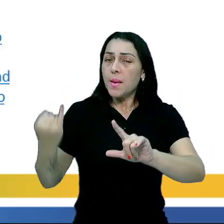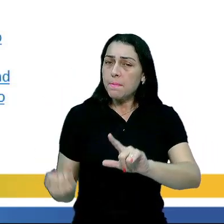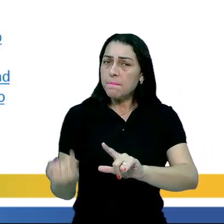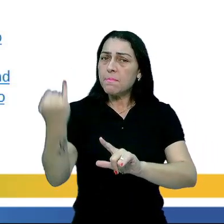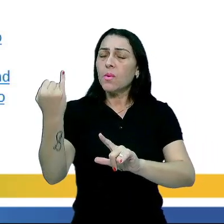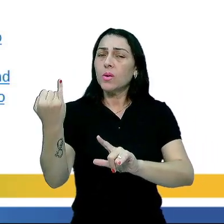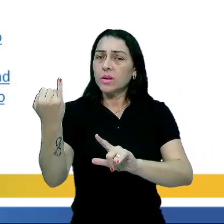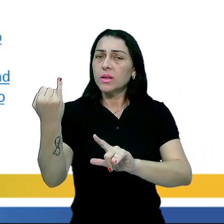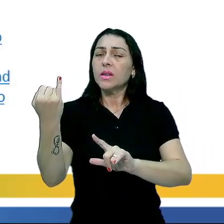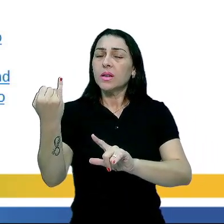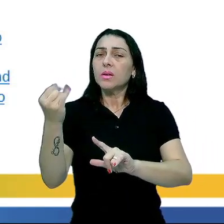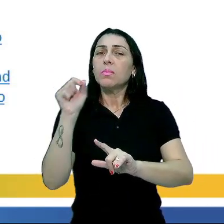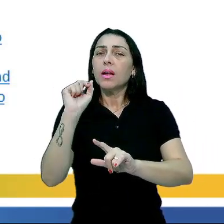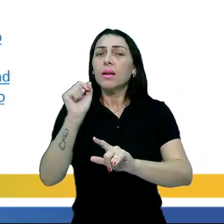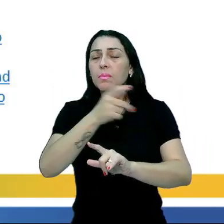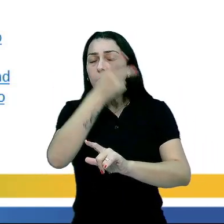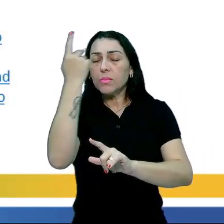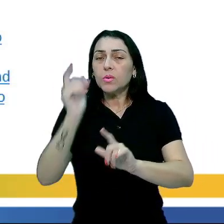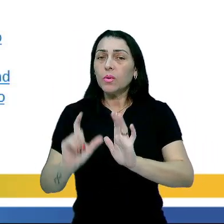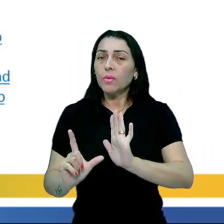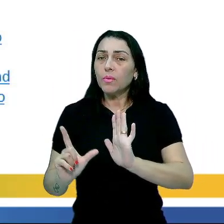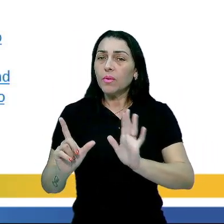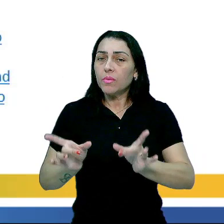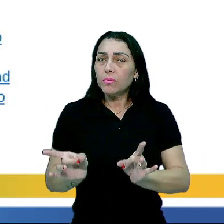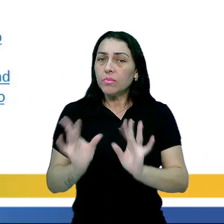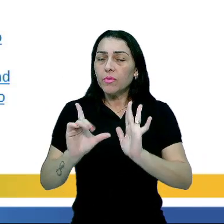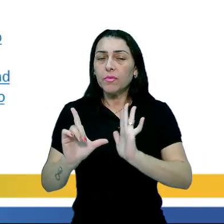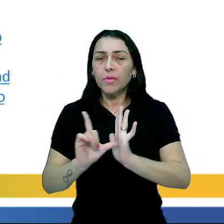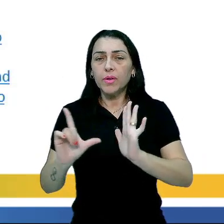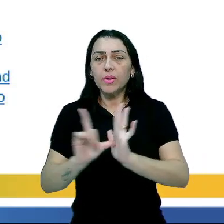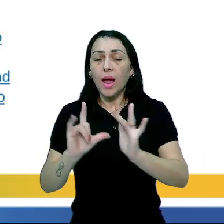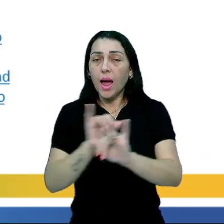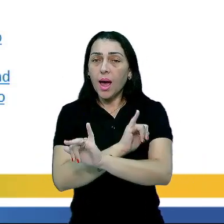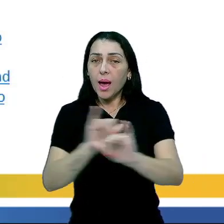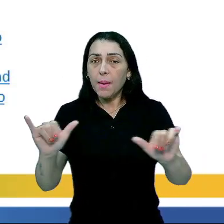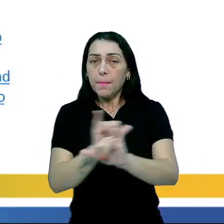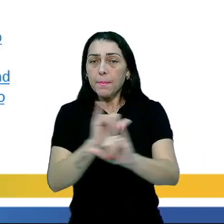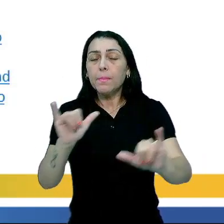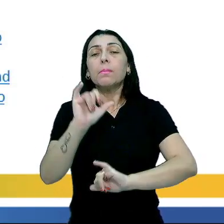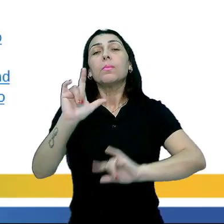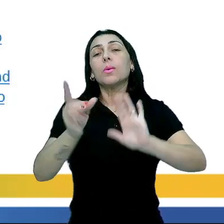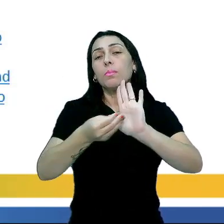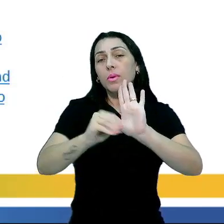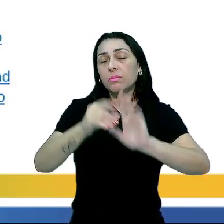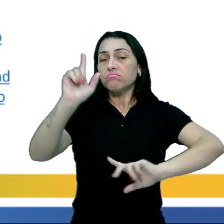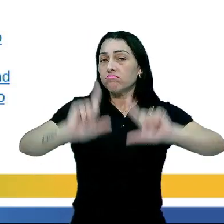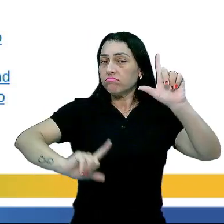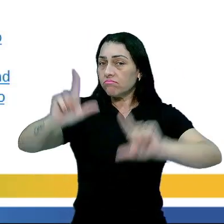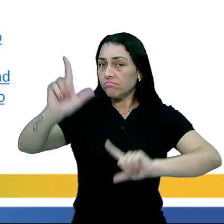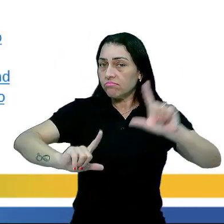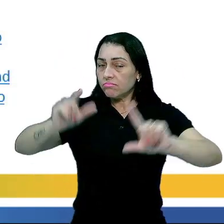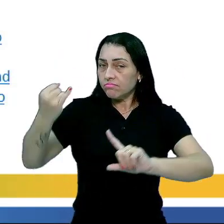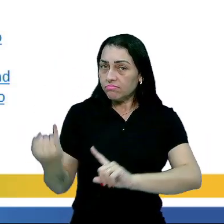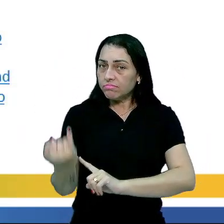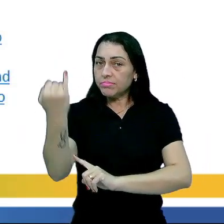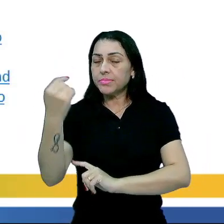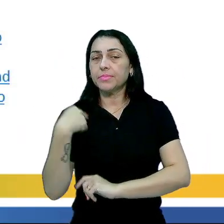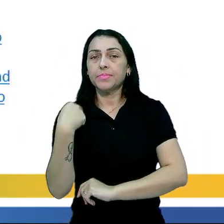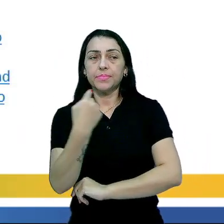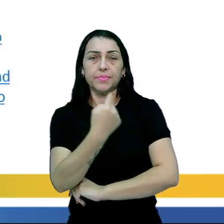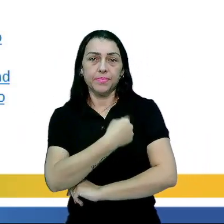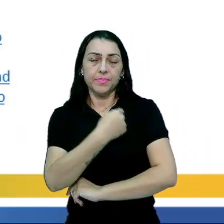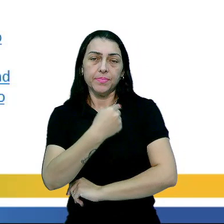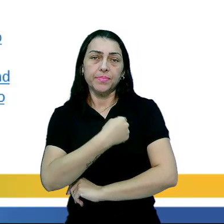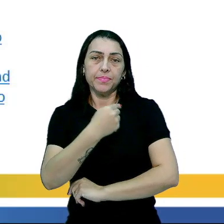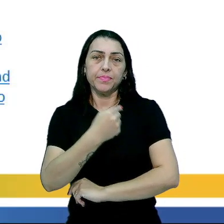escutei muitas vezes, desde quando eu era criança, a ideia de que a propaganda é a alma do negócio. Então, para que a gente